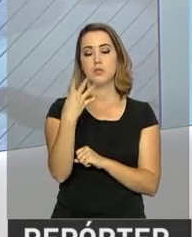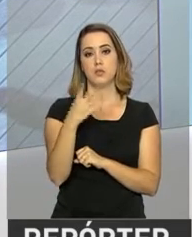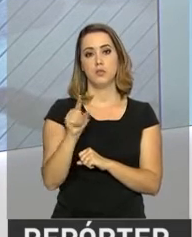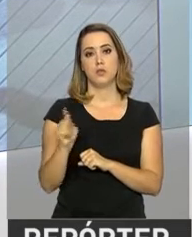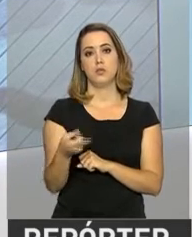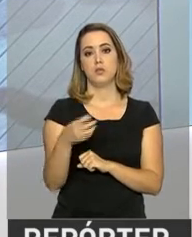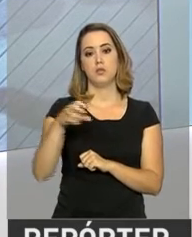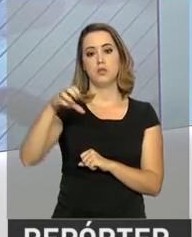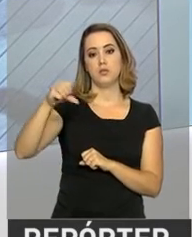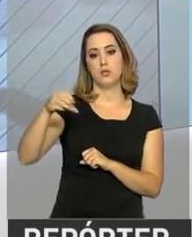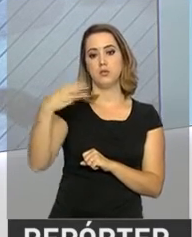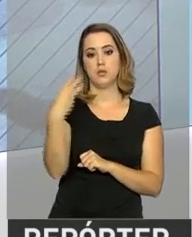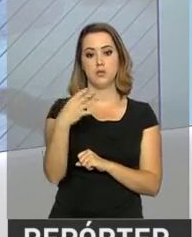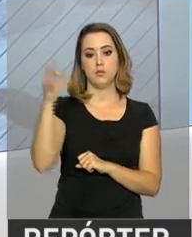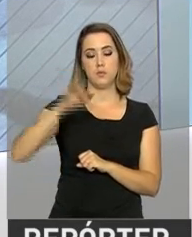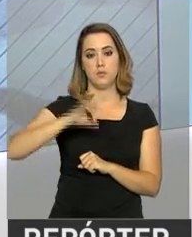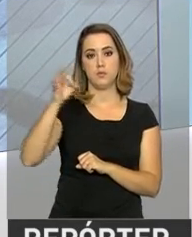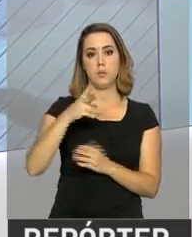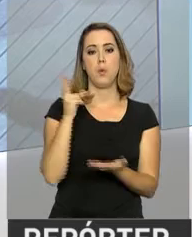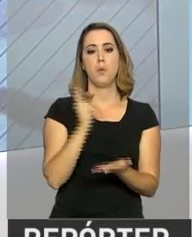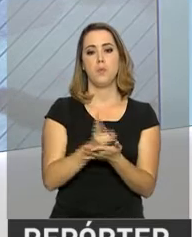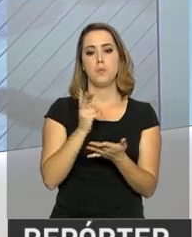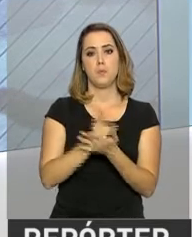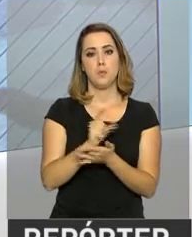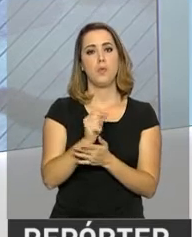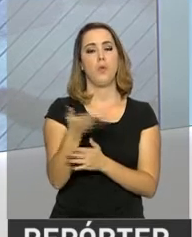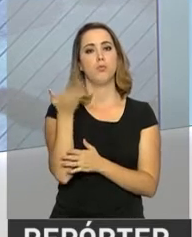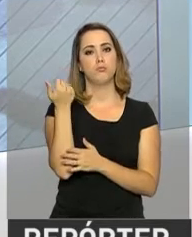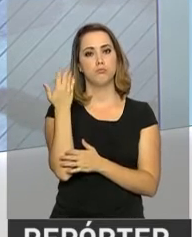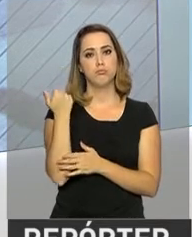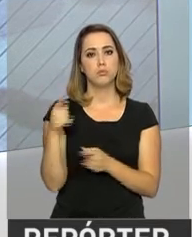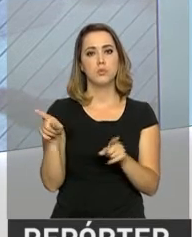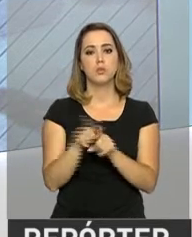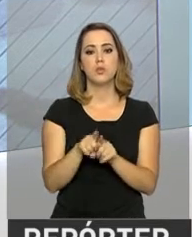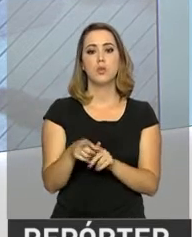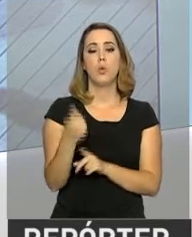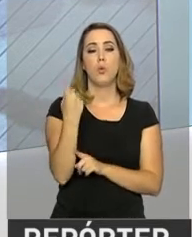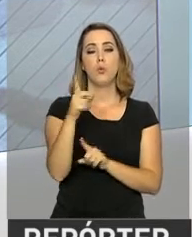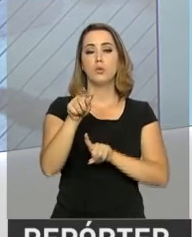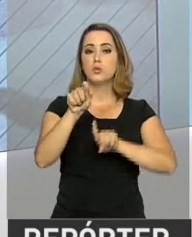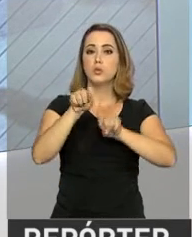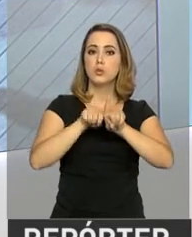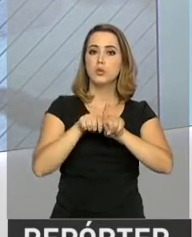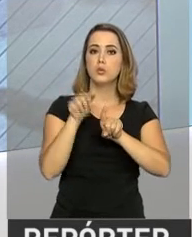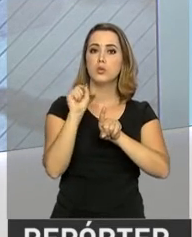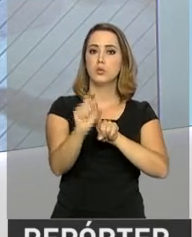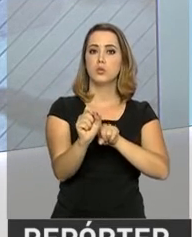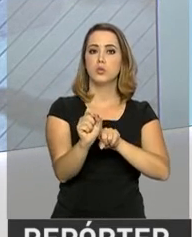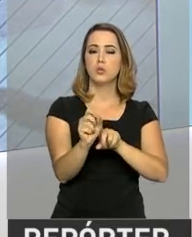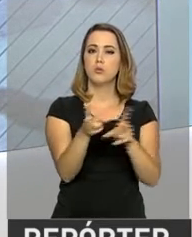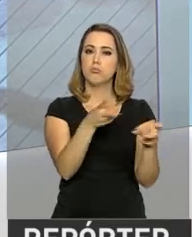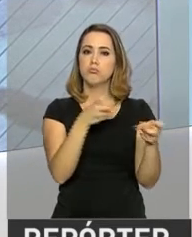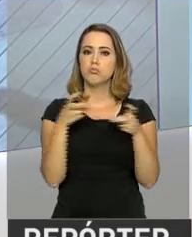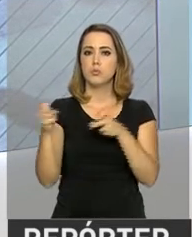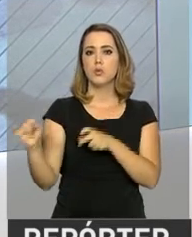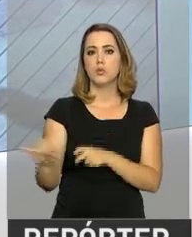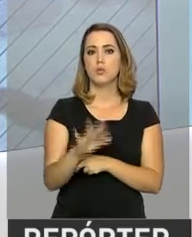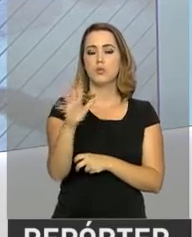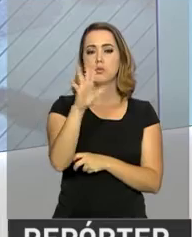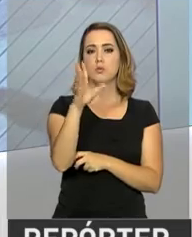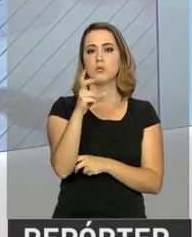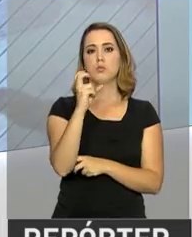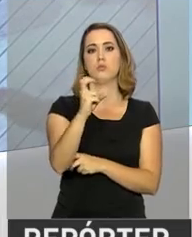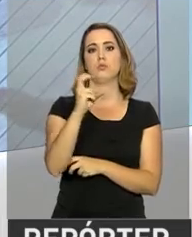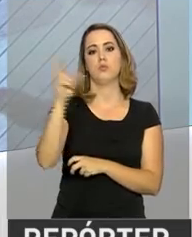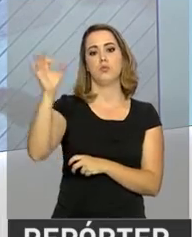4,93 por cento mesmo percentual previsto na semana passada ao mês a expectativa era de uma inflação de